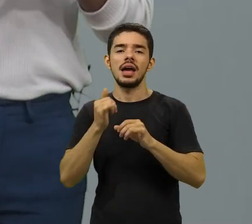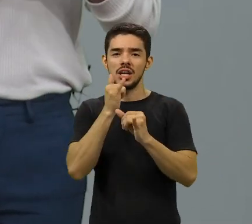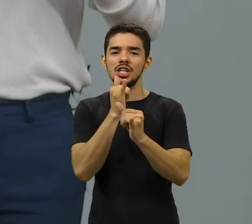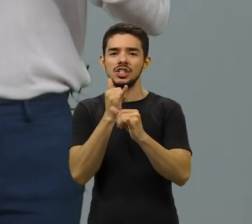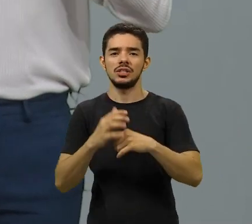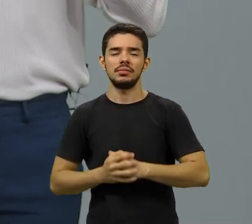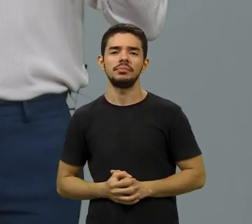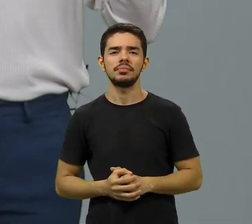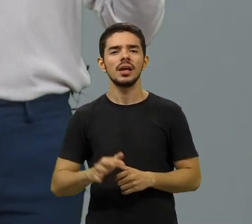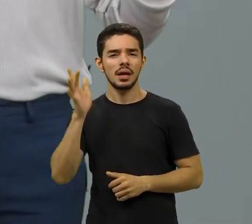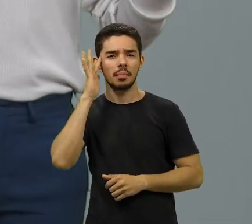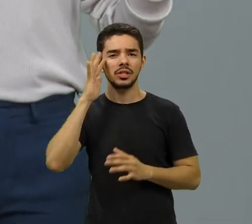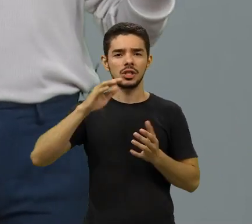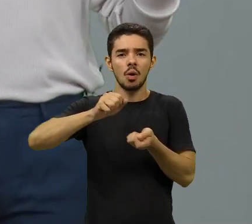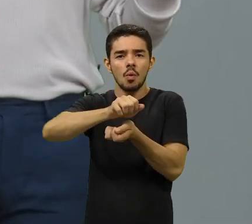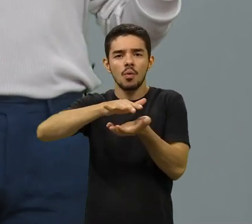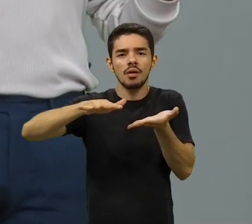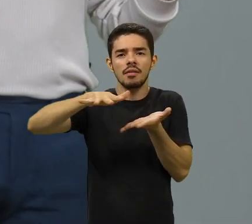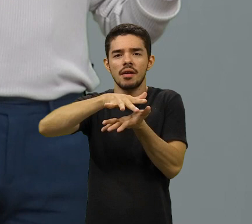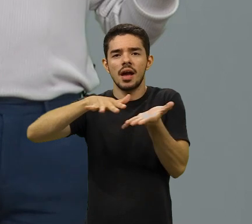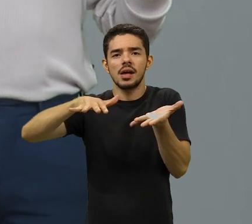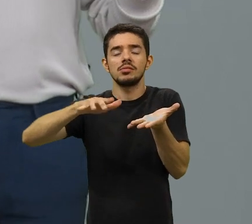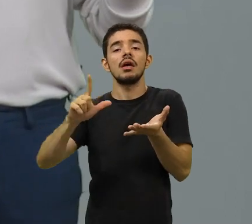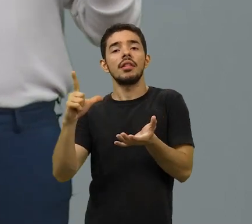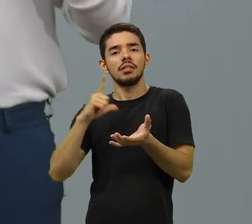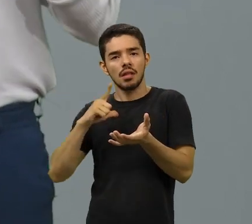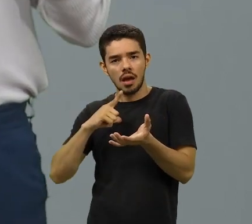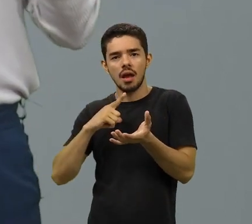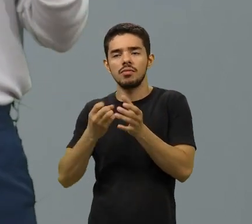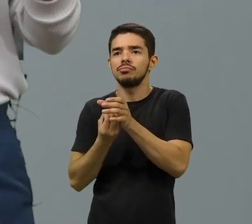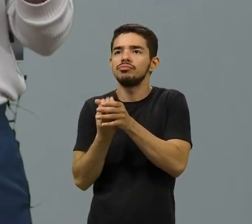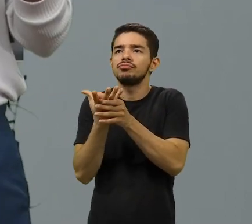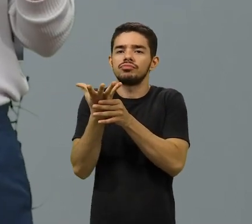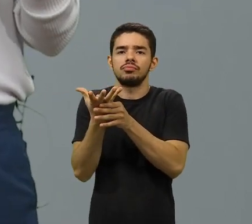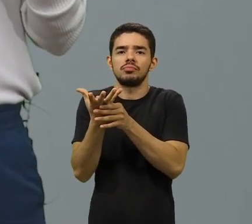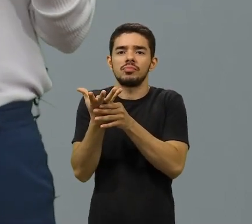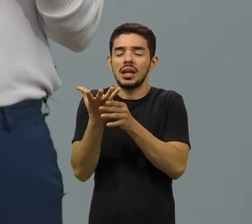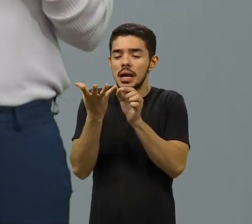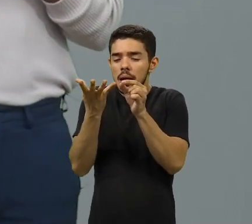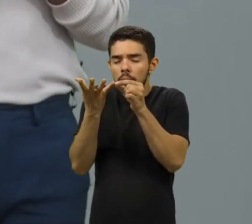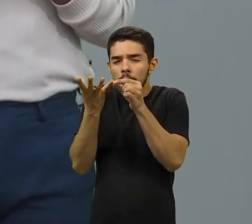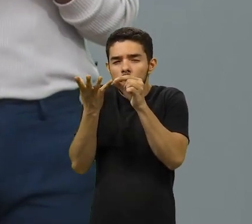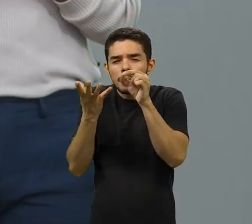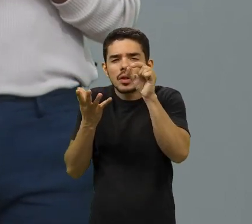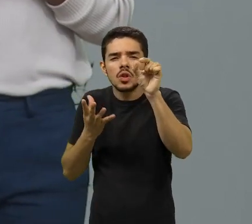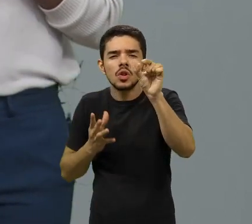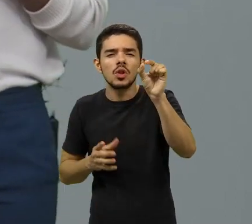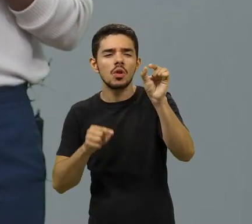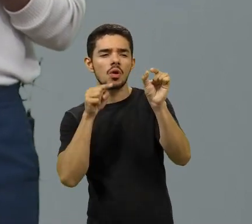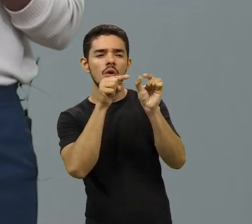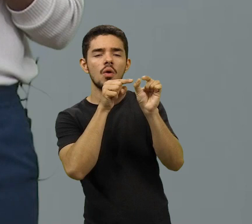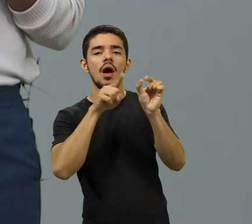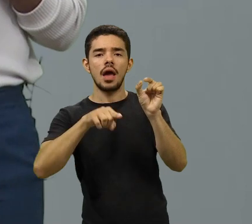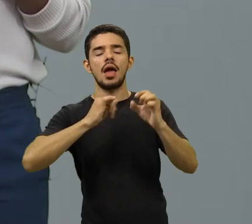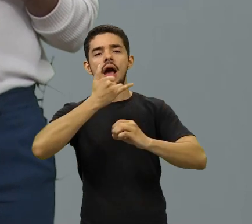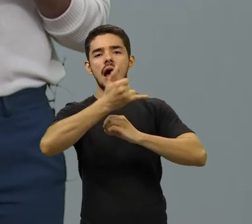Então imagine que o universo todo foi constituído e deste universo, a menor parte dele nós